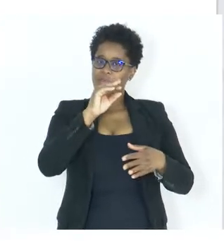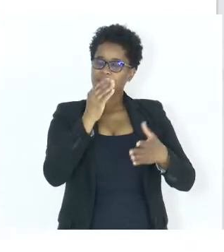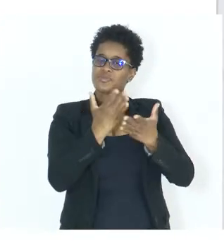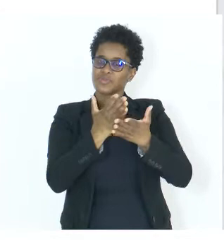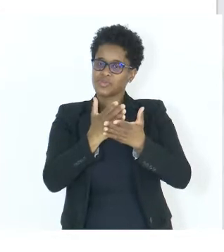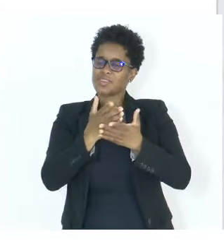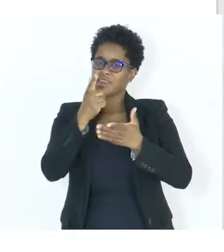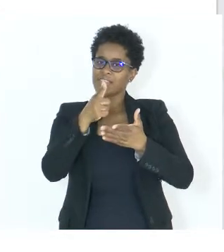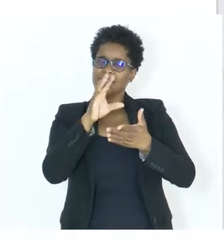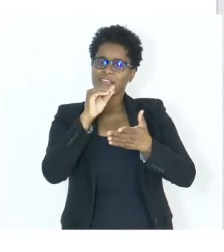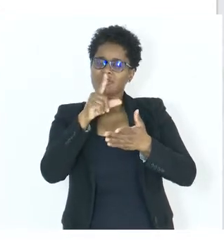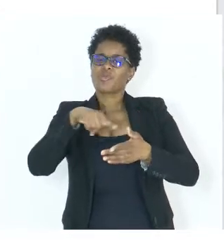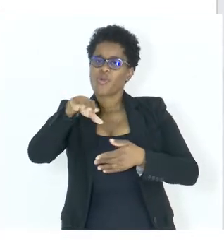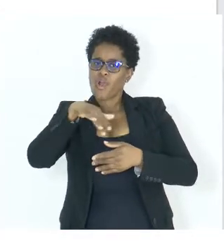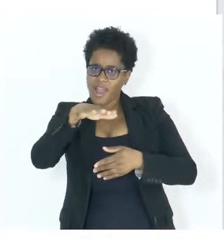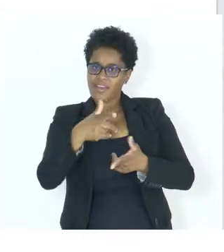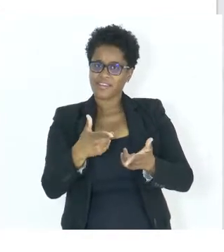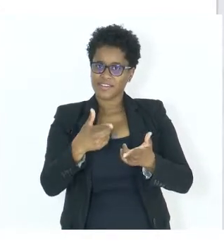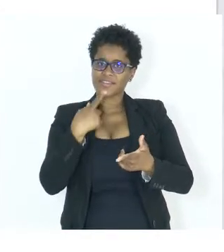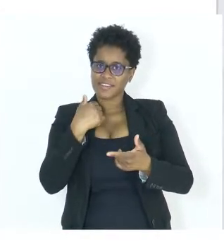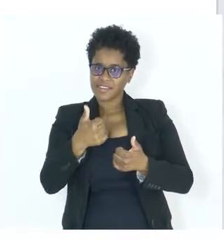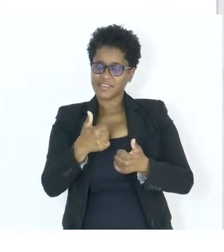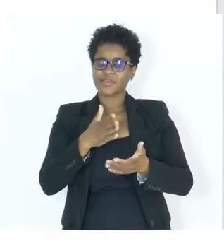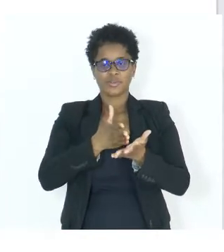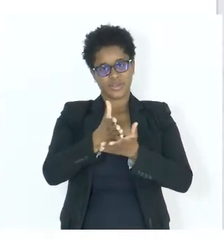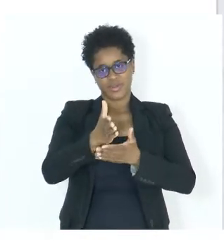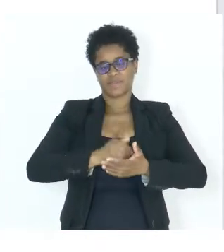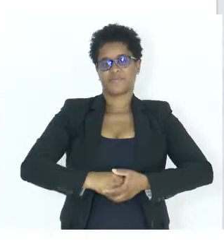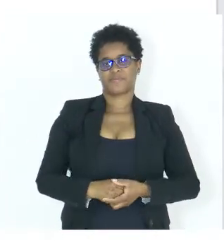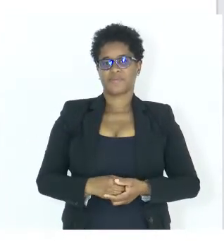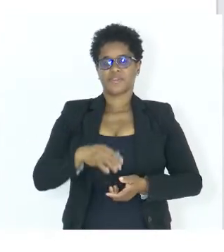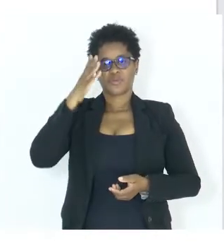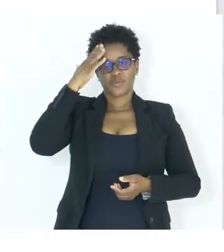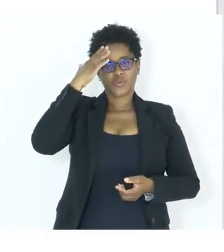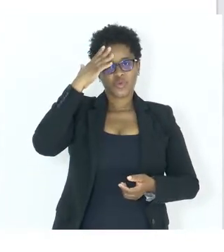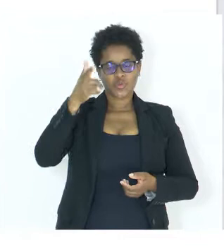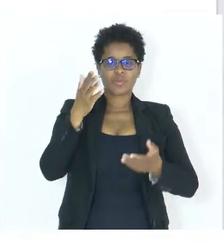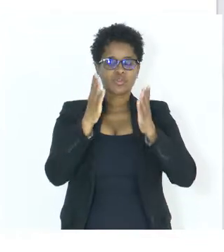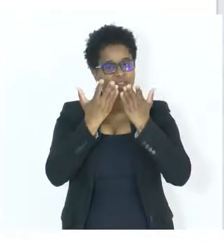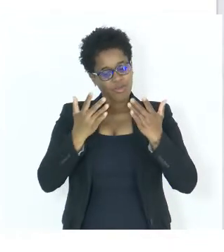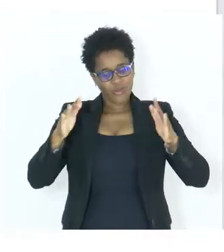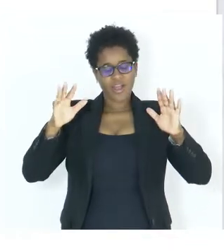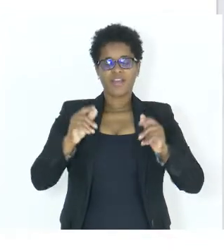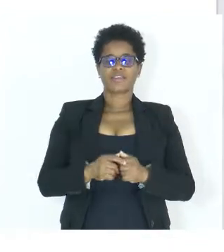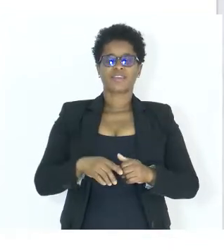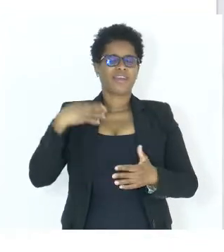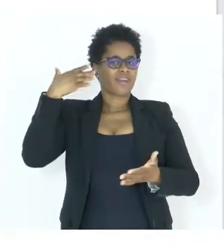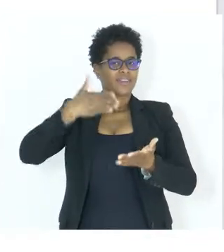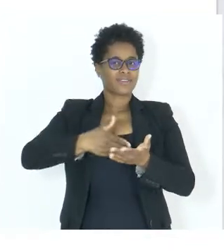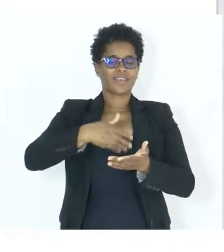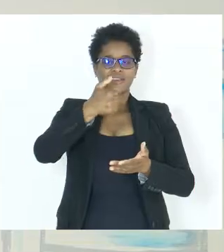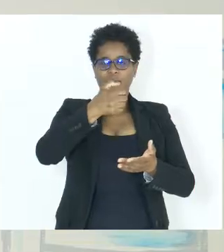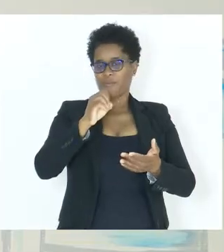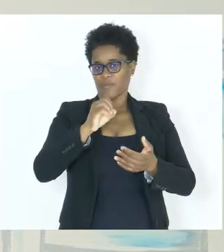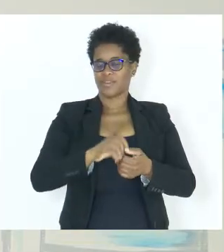10º lugar, certo? Continuando. Números naturais até